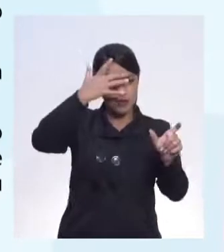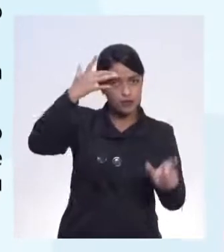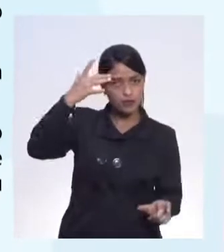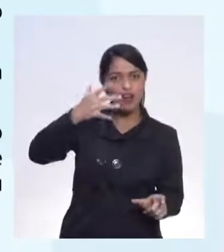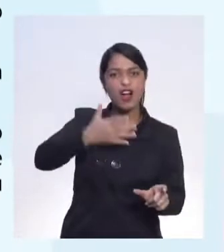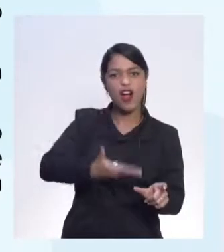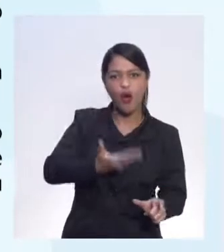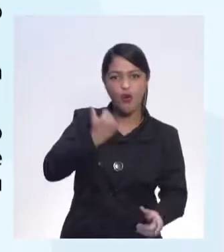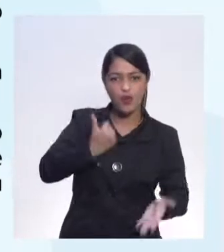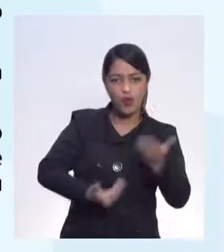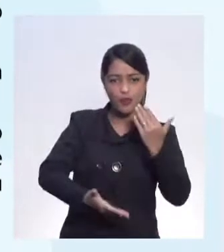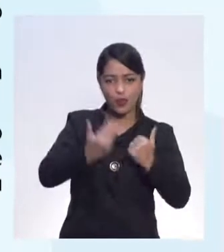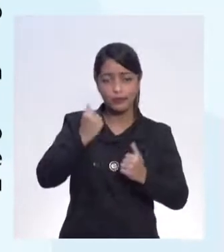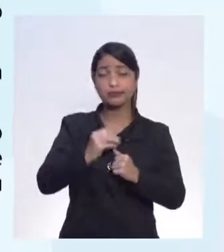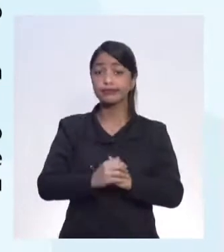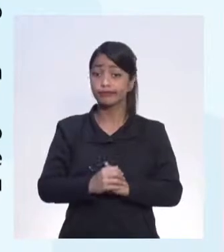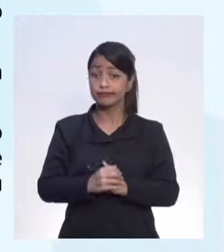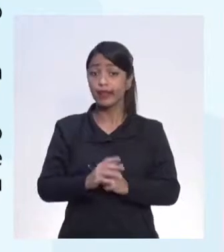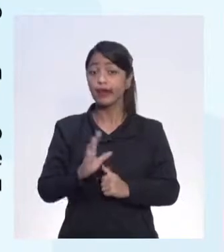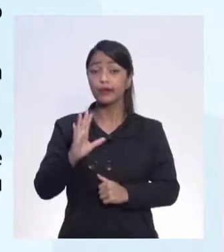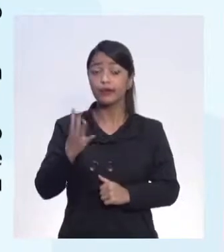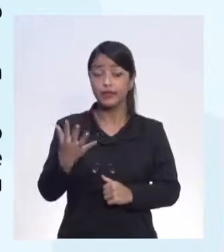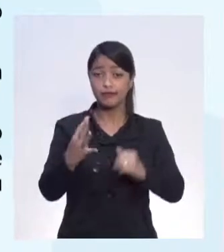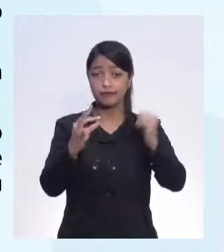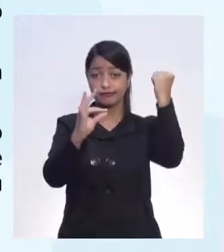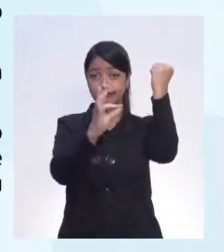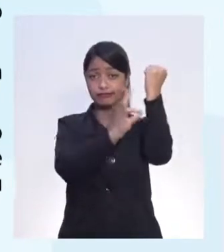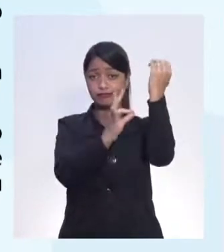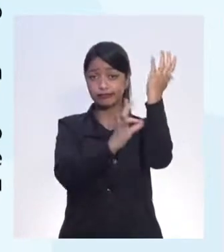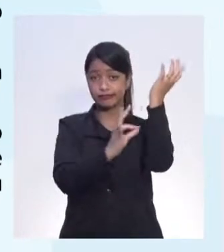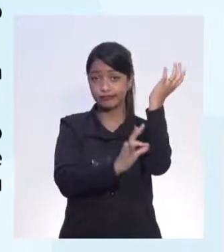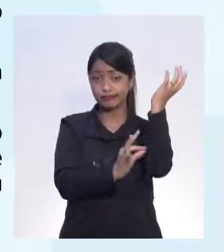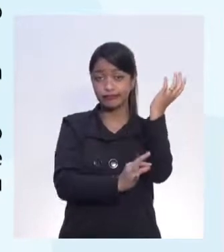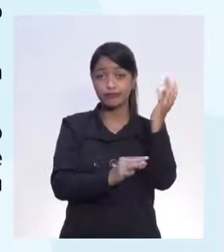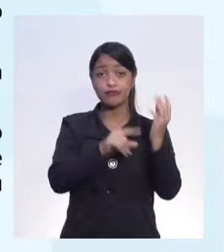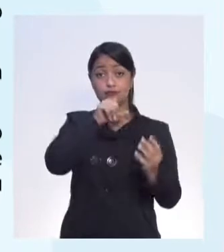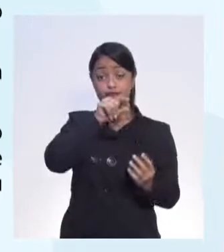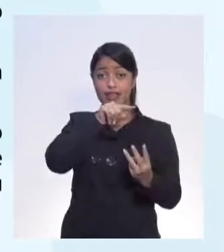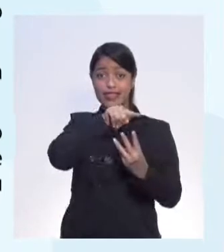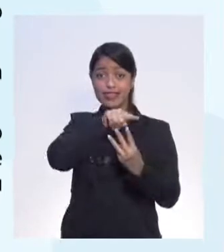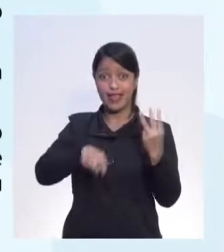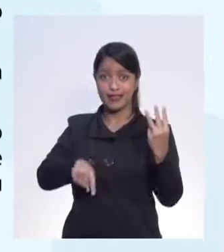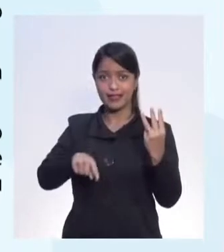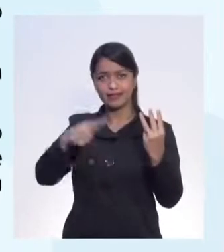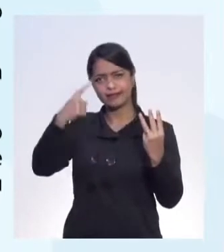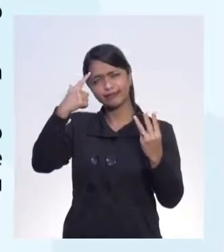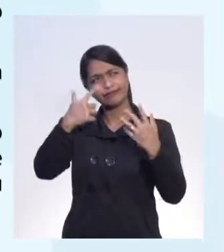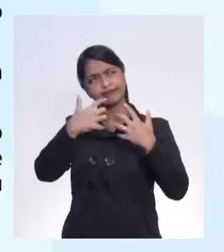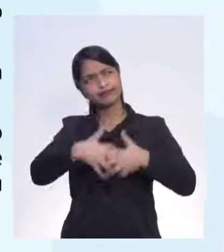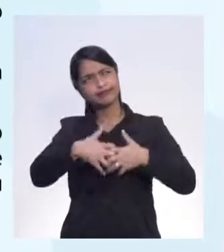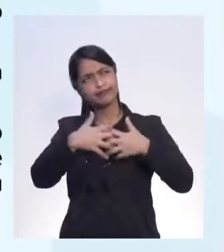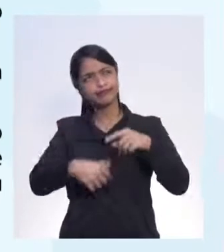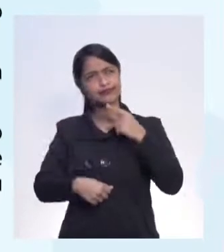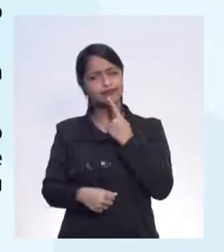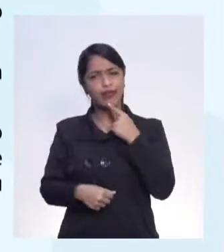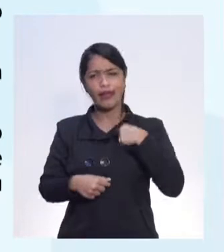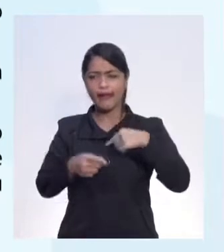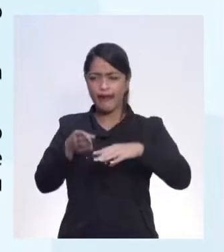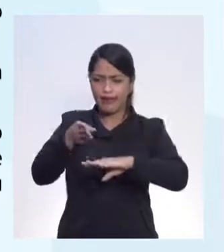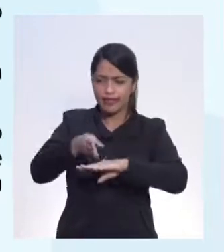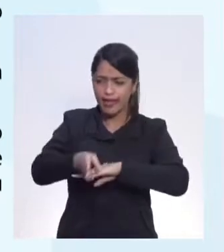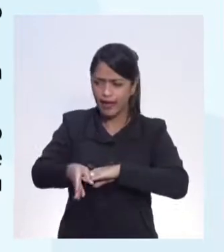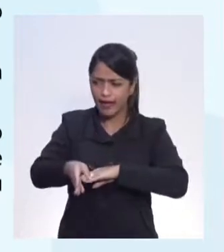3 pica-paus pararam para refletir. Quem entra não sai mais e acaba no papo do